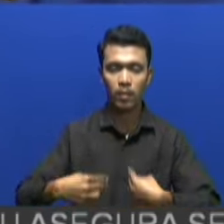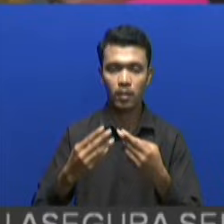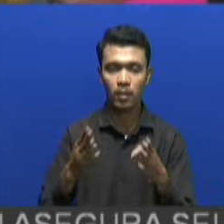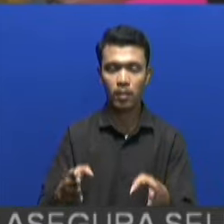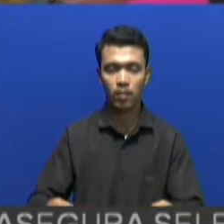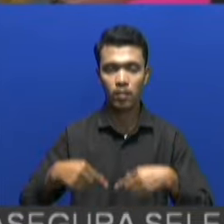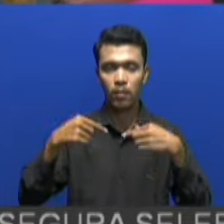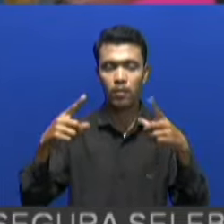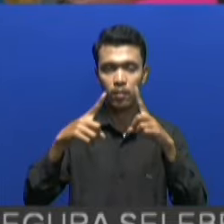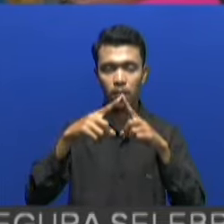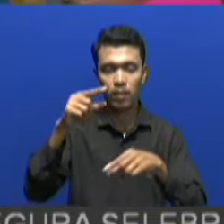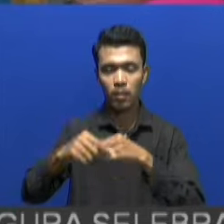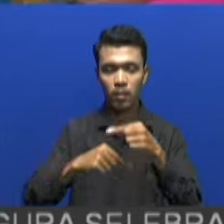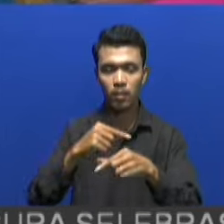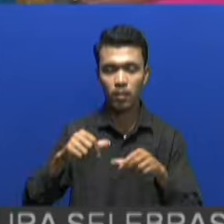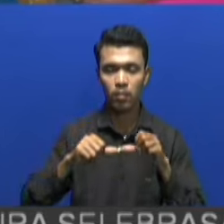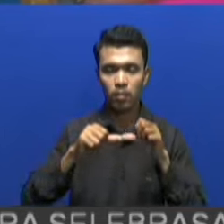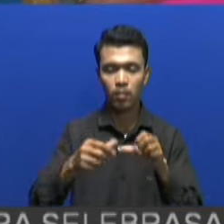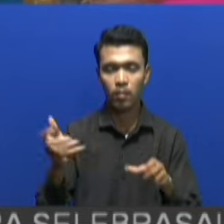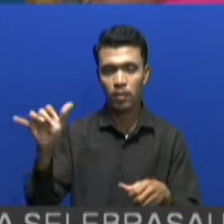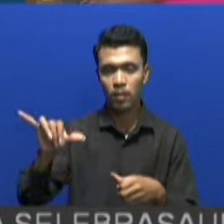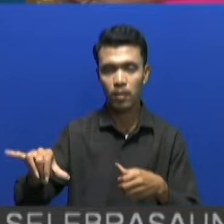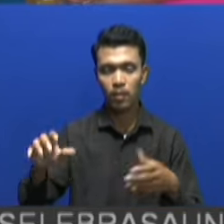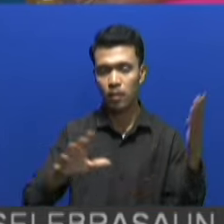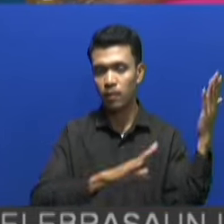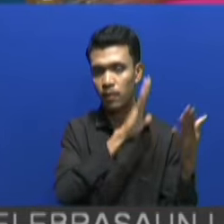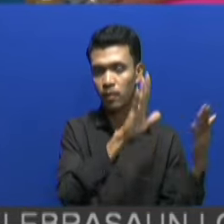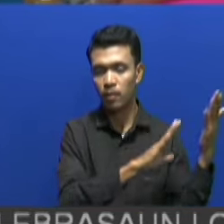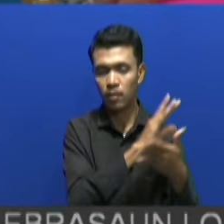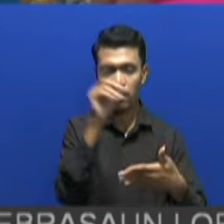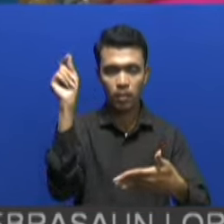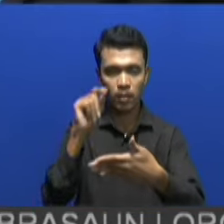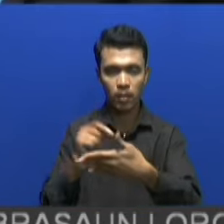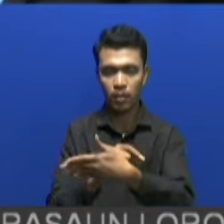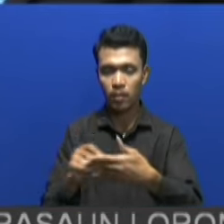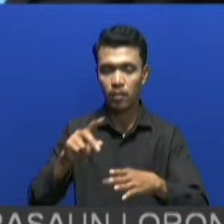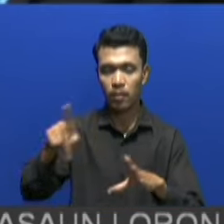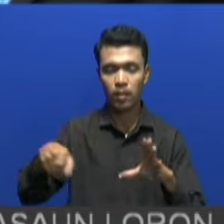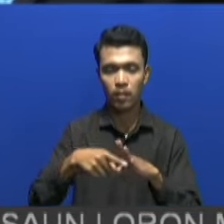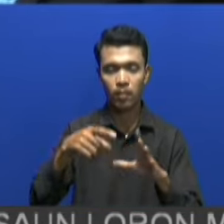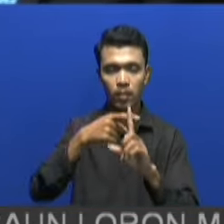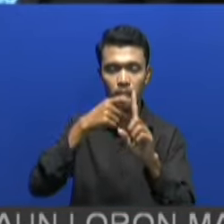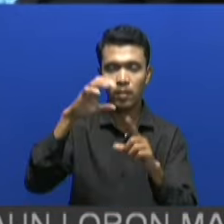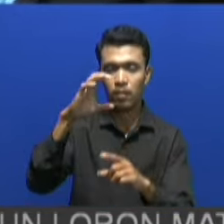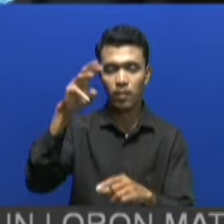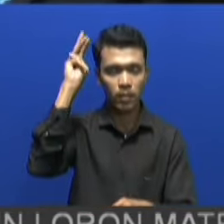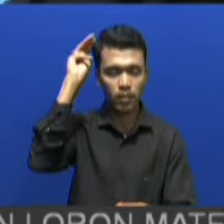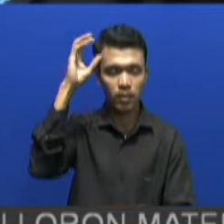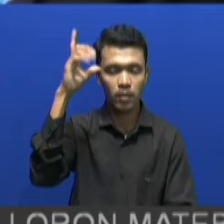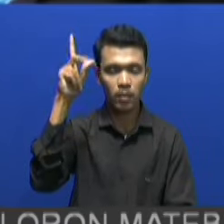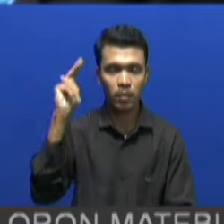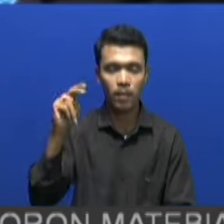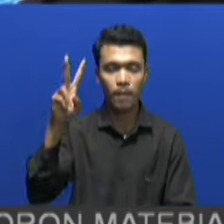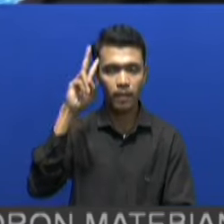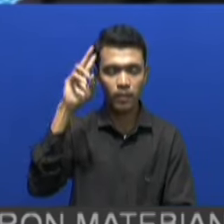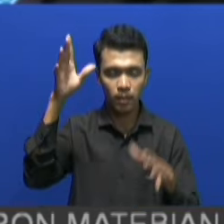bazerasaun kontinoror sira evento asina korune participa Massim Russi, presidente CCLN,